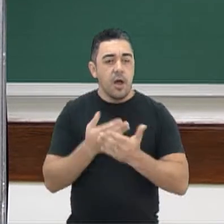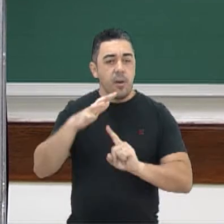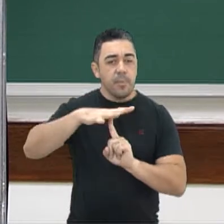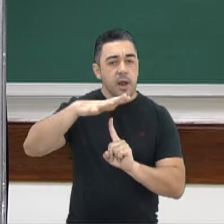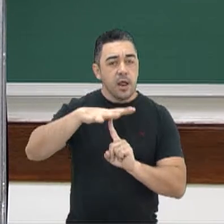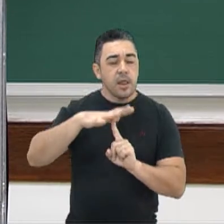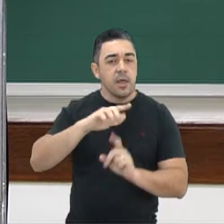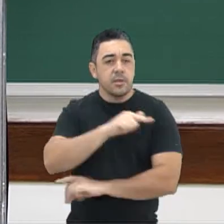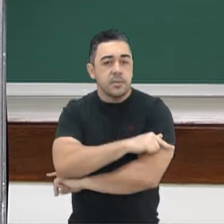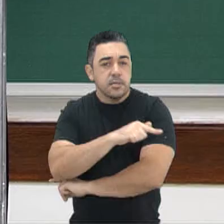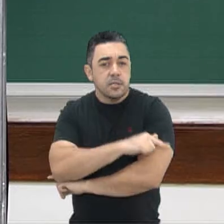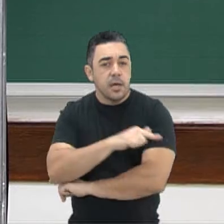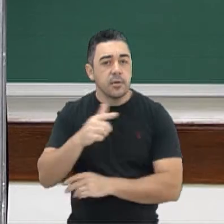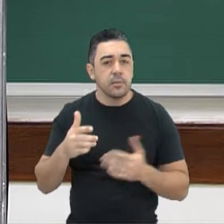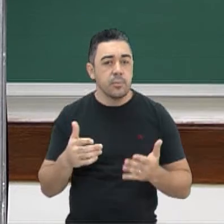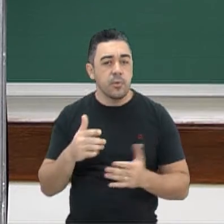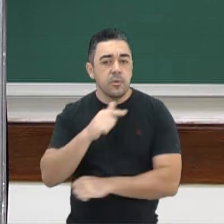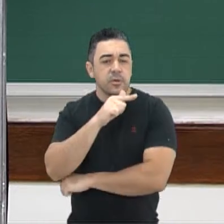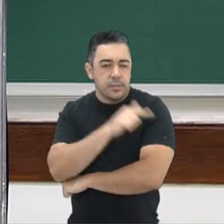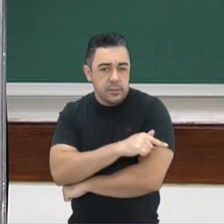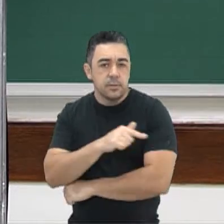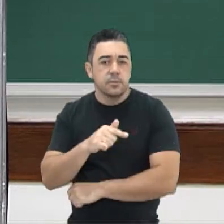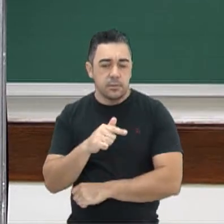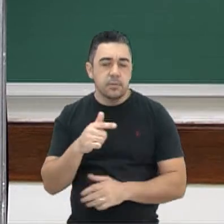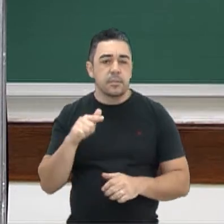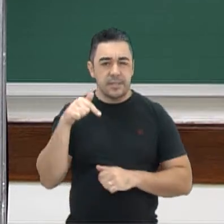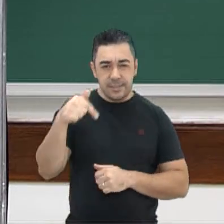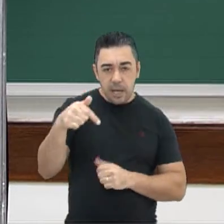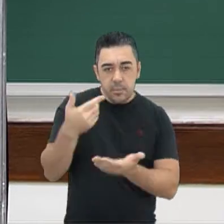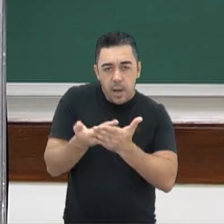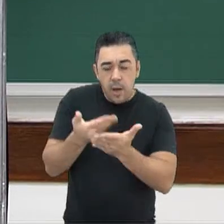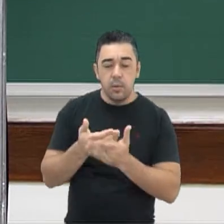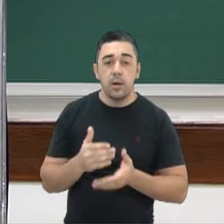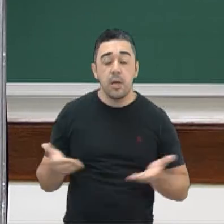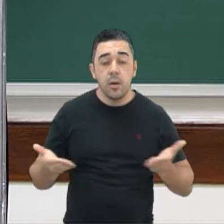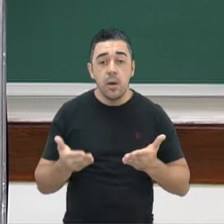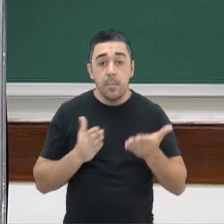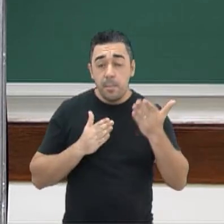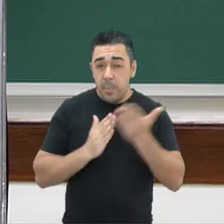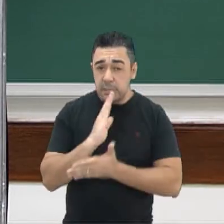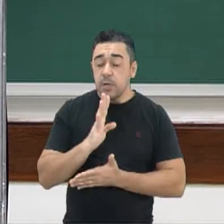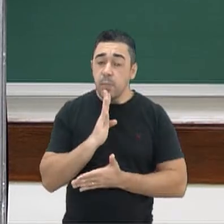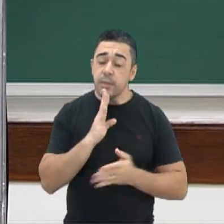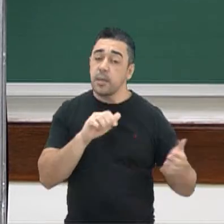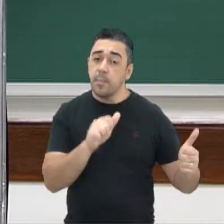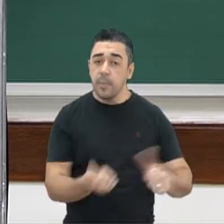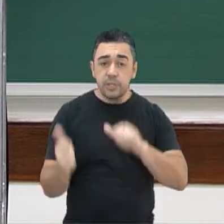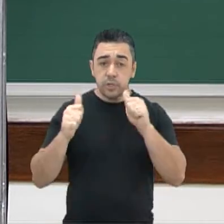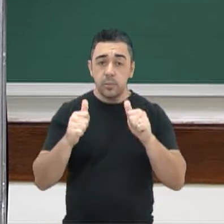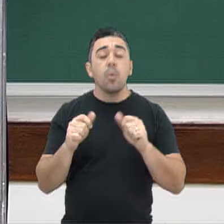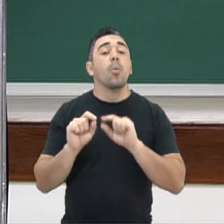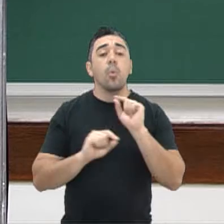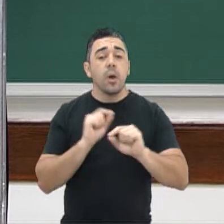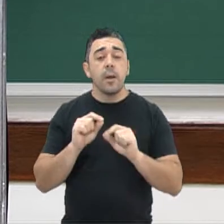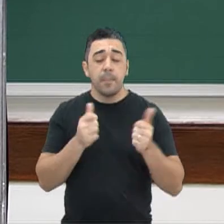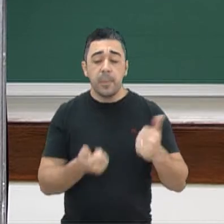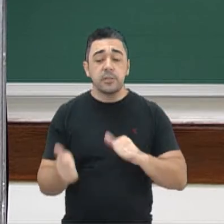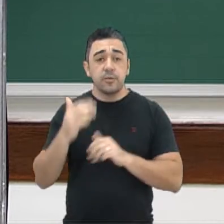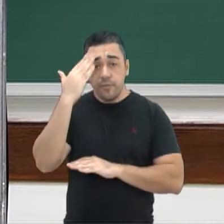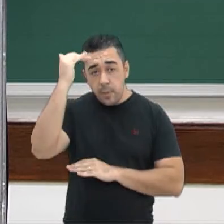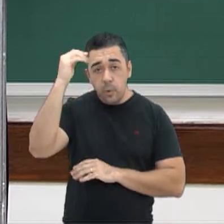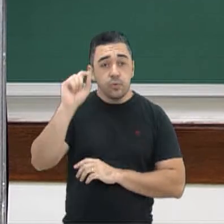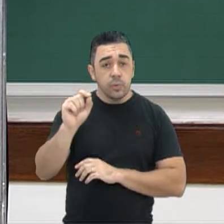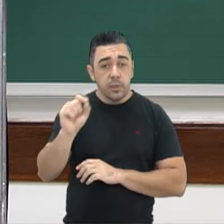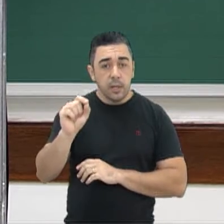Paraná, 7º ano, 7ª aula. Um dos ritos de passagem mais conhecidos é o batismo. E o batismo mais famoso é o